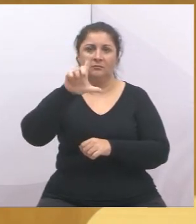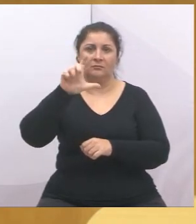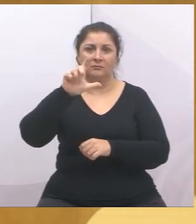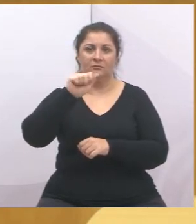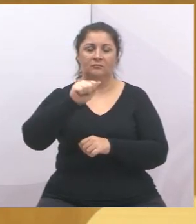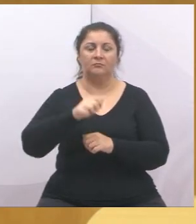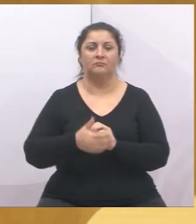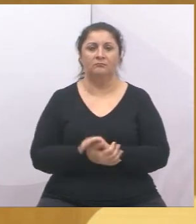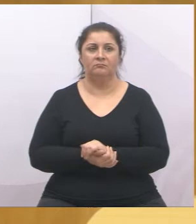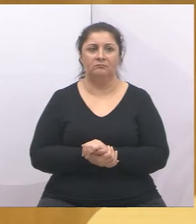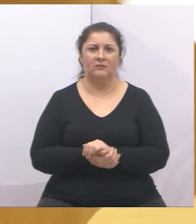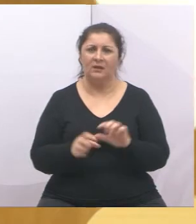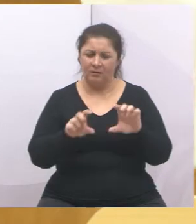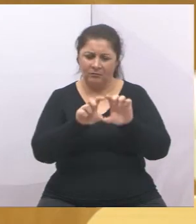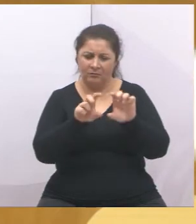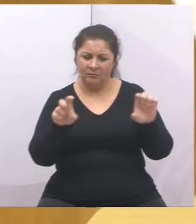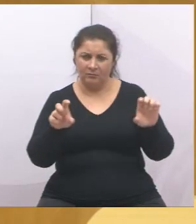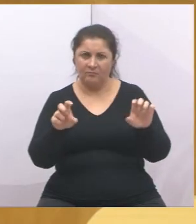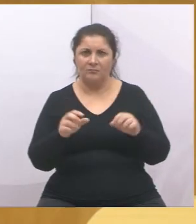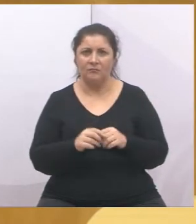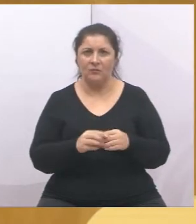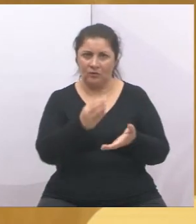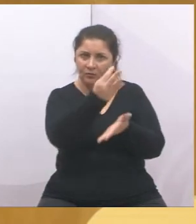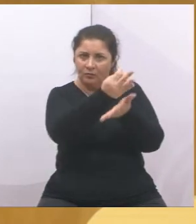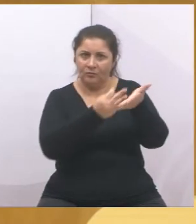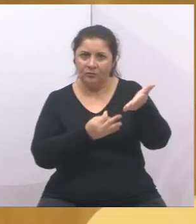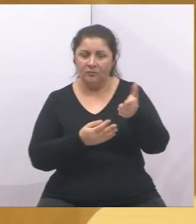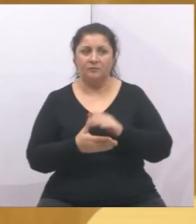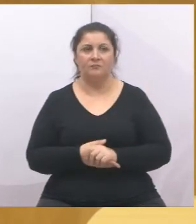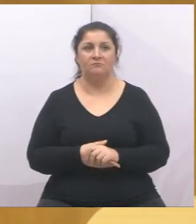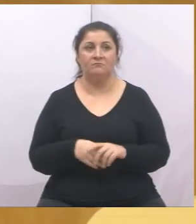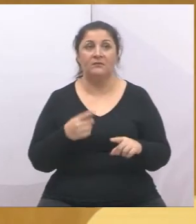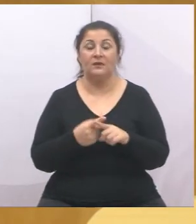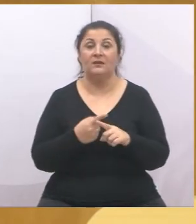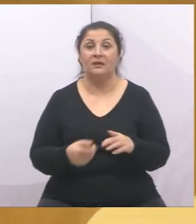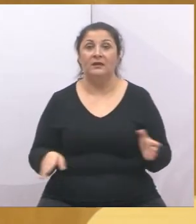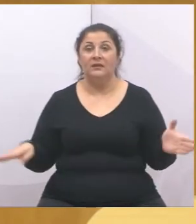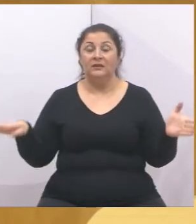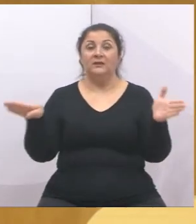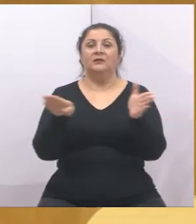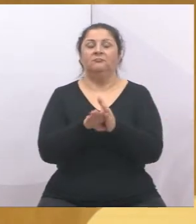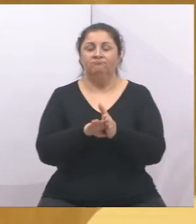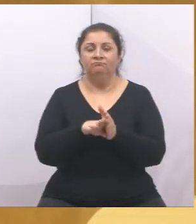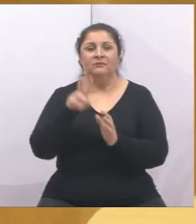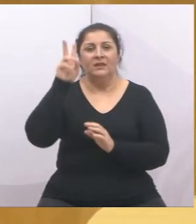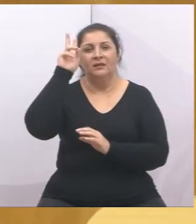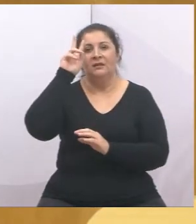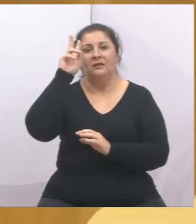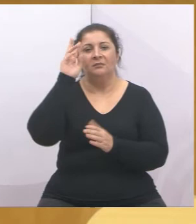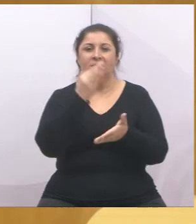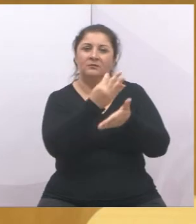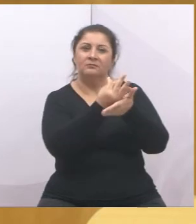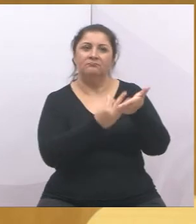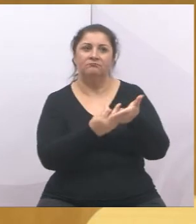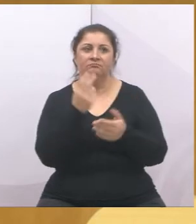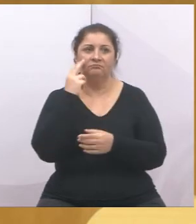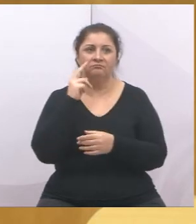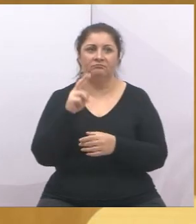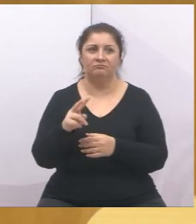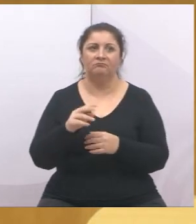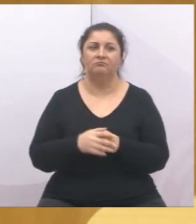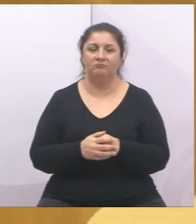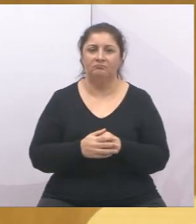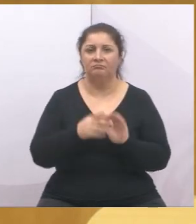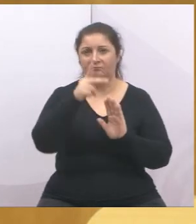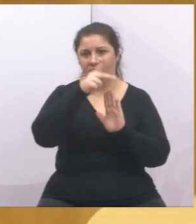esse trecho curto aqui de um texto que ele tem, porque logo que eu cheguei, eu me lembrei desse texto quando eu vi aqui esse